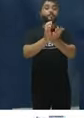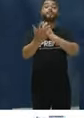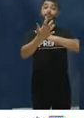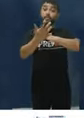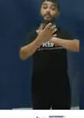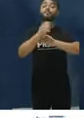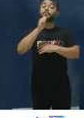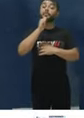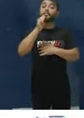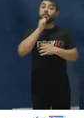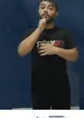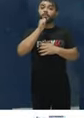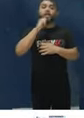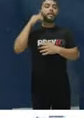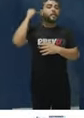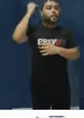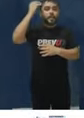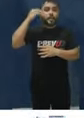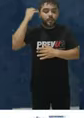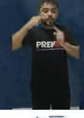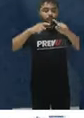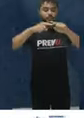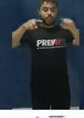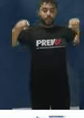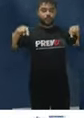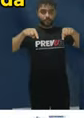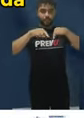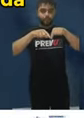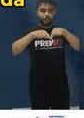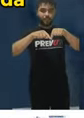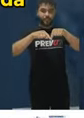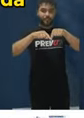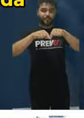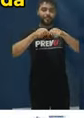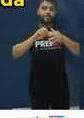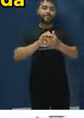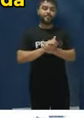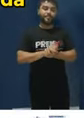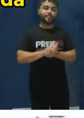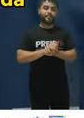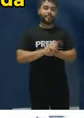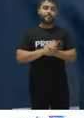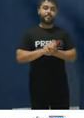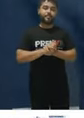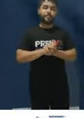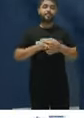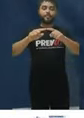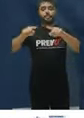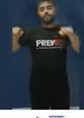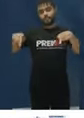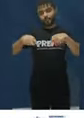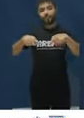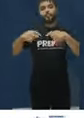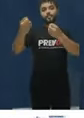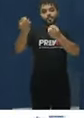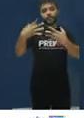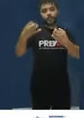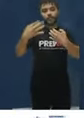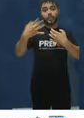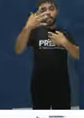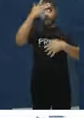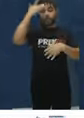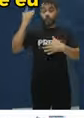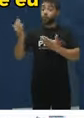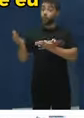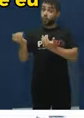Porque ele me dá bastante experiência assim em sala de aula, sabe, como professor. Já que lá eu tenho que dar aula para pessoas mais novas,